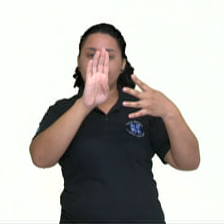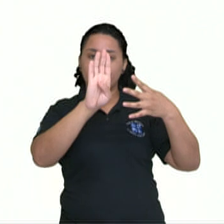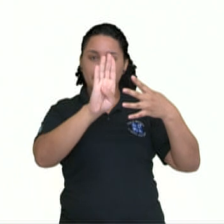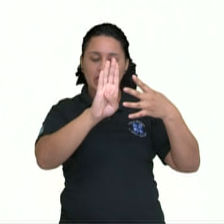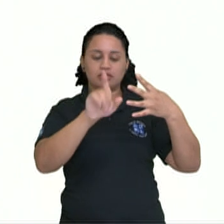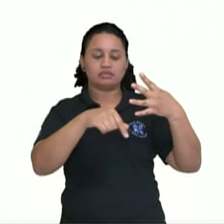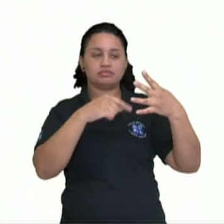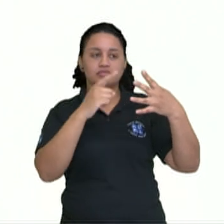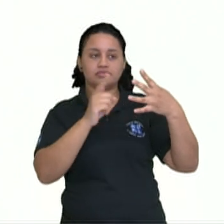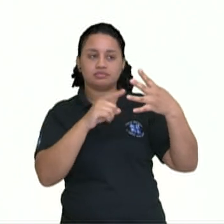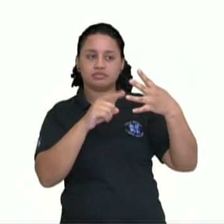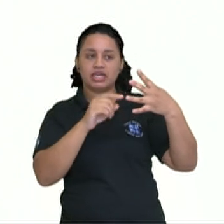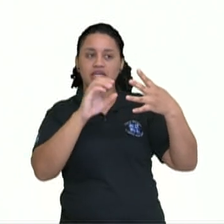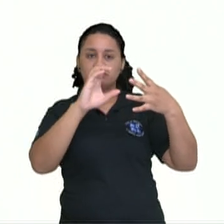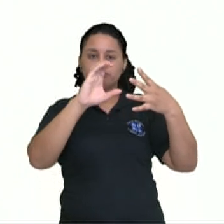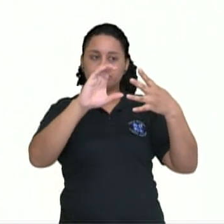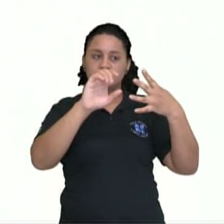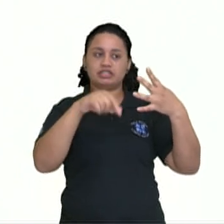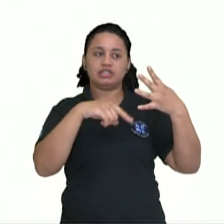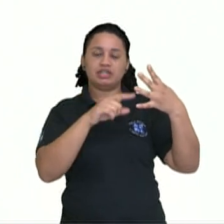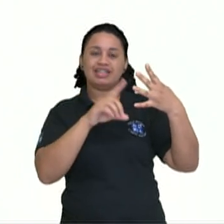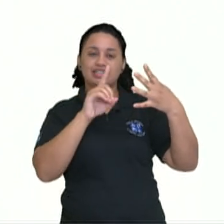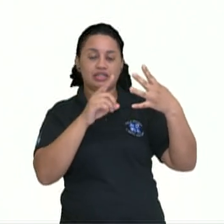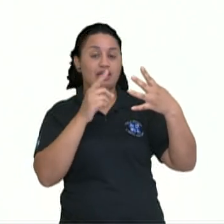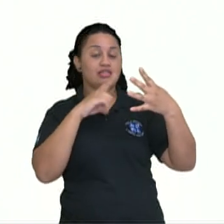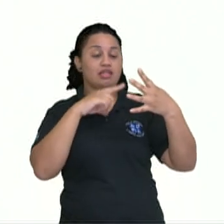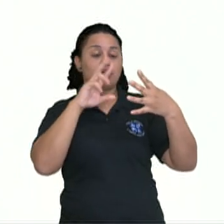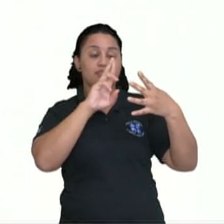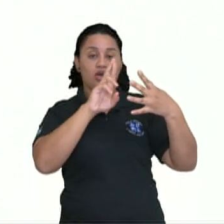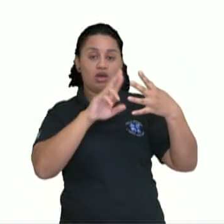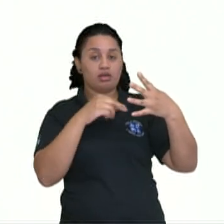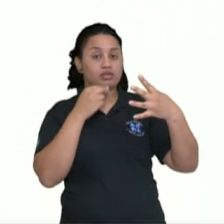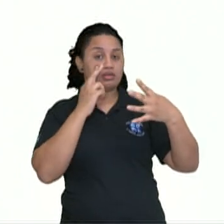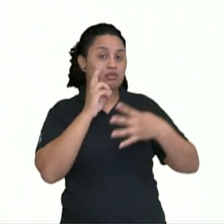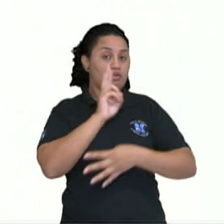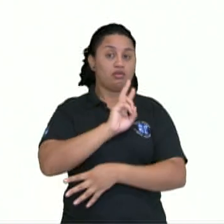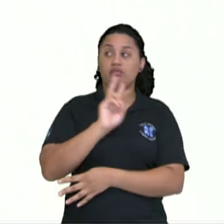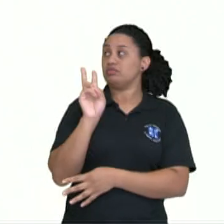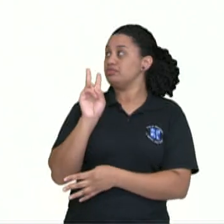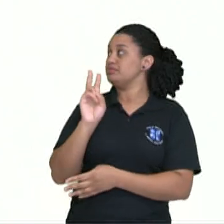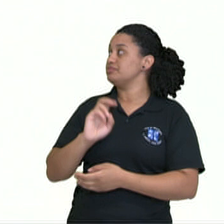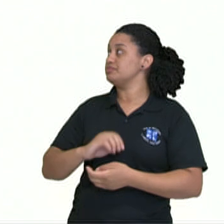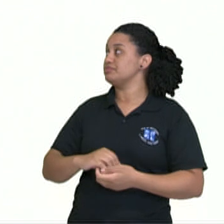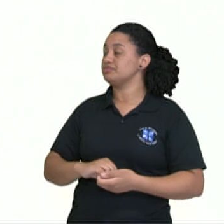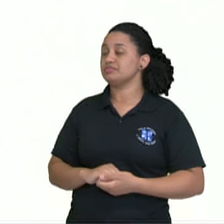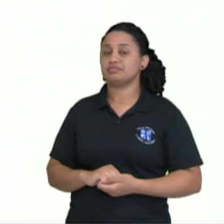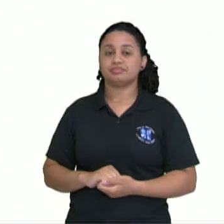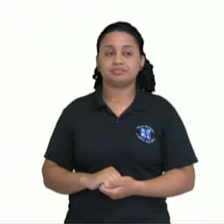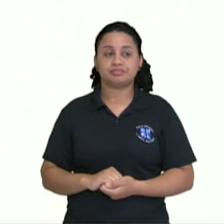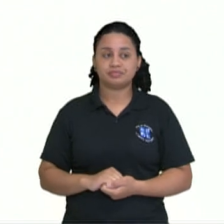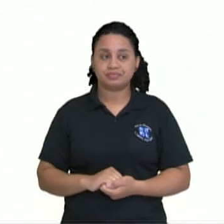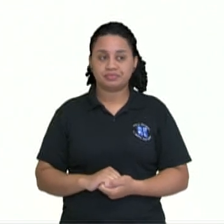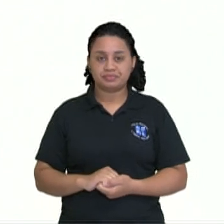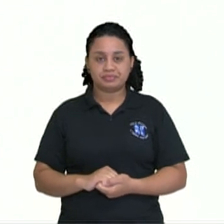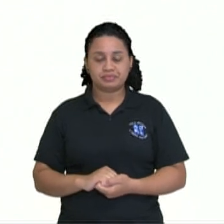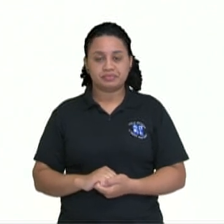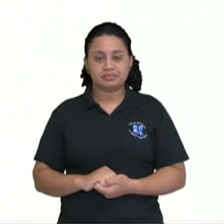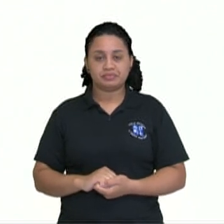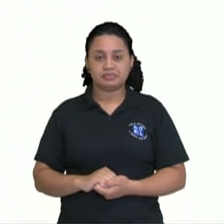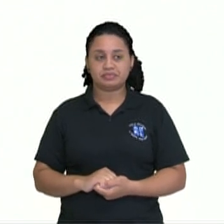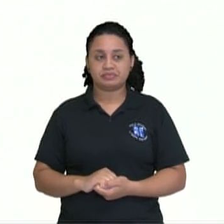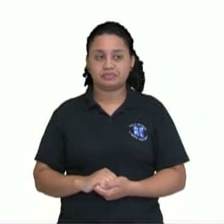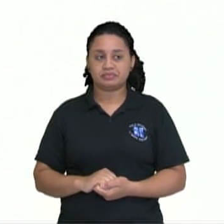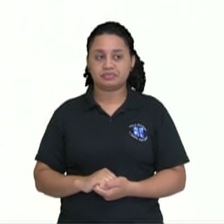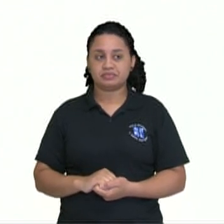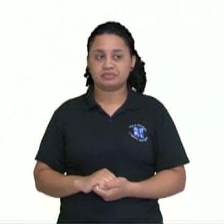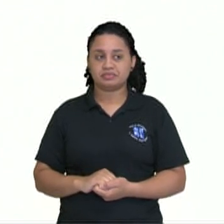raiz de 3 sobre 2. Letra B, tangente de 135 menos 1. Letra C, seno de 240 é menos